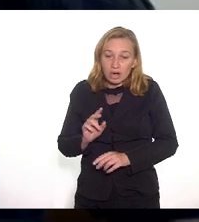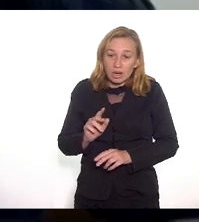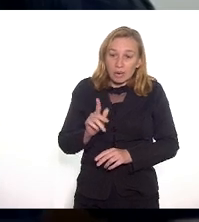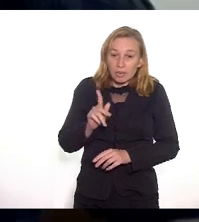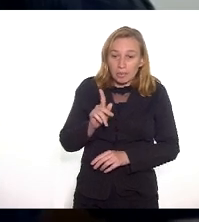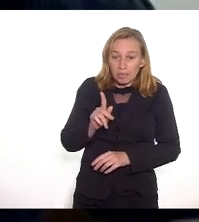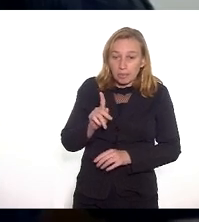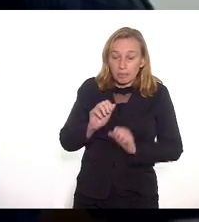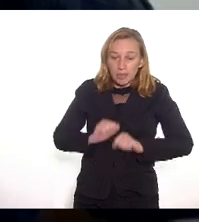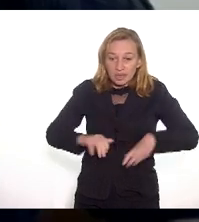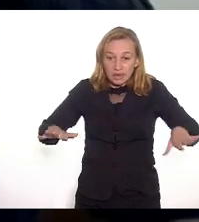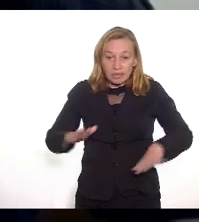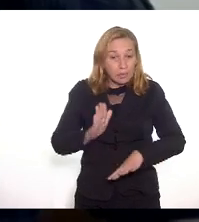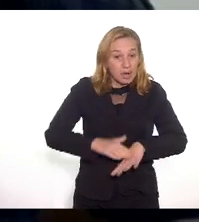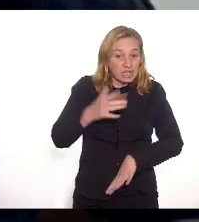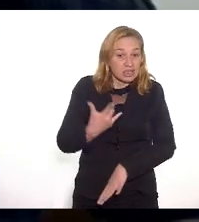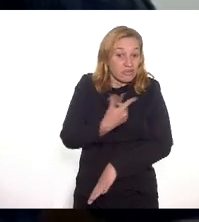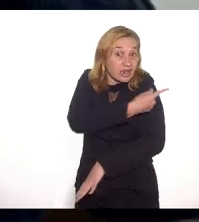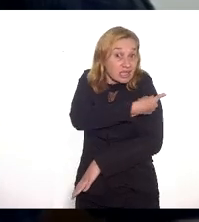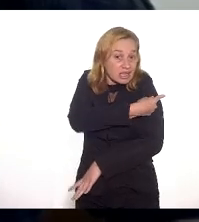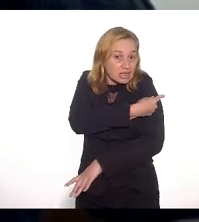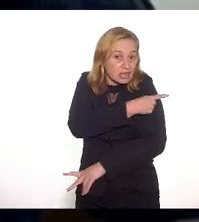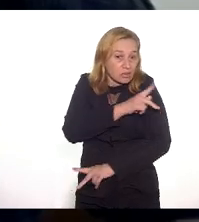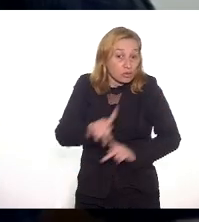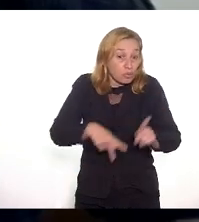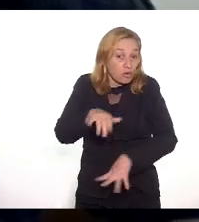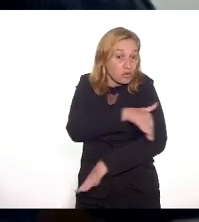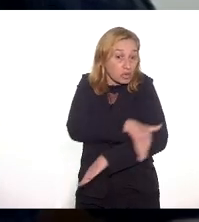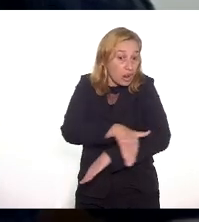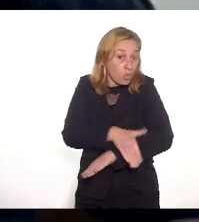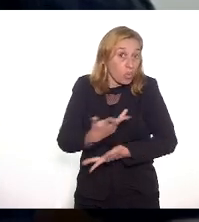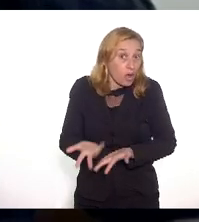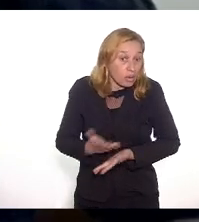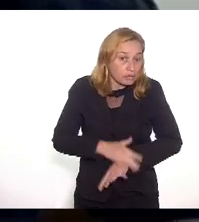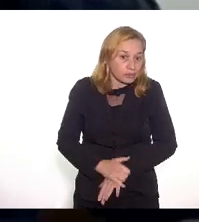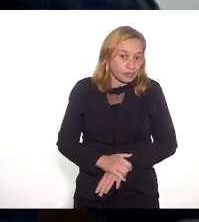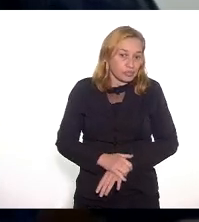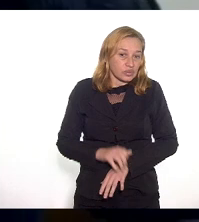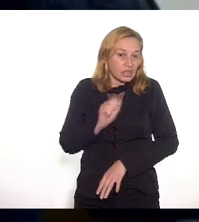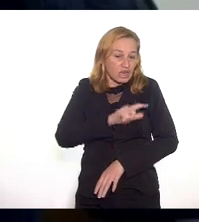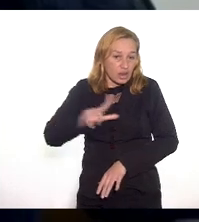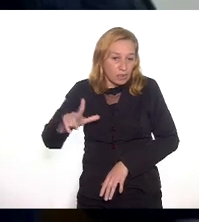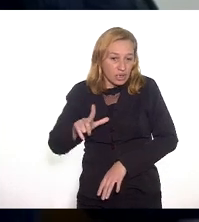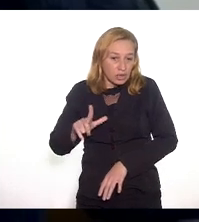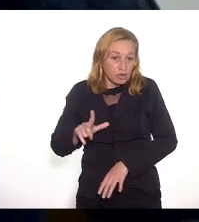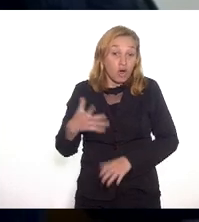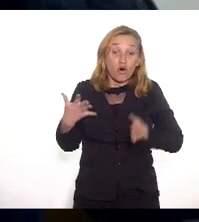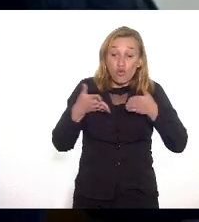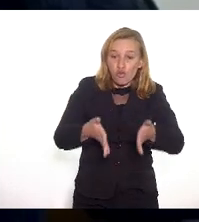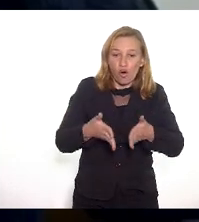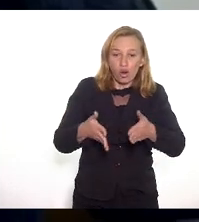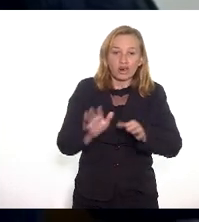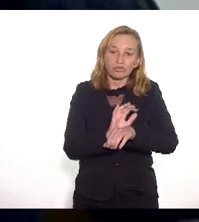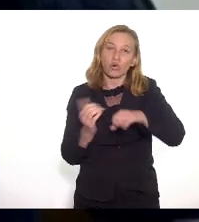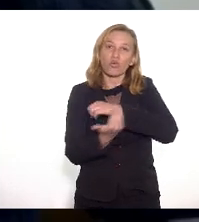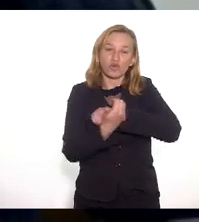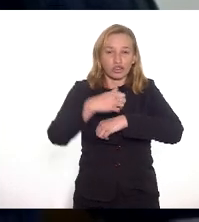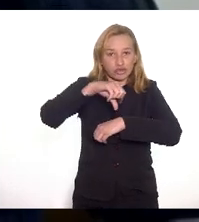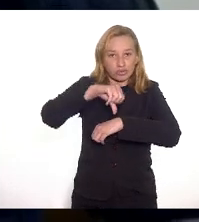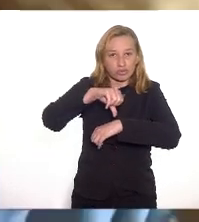mais permanente de vacinação da população em situação de rua, ao passo que o Librelon foca exclusivamente na Covid e na pandemia.